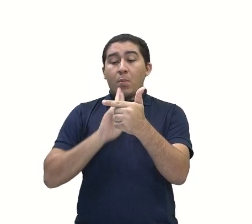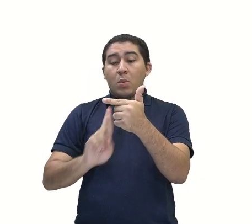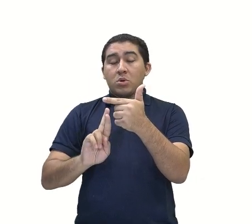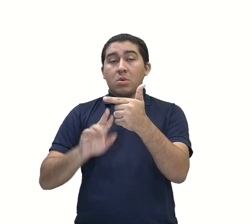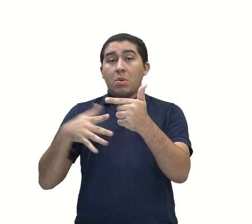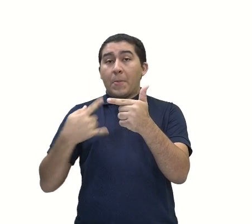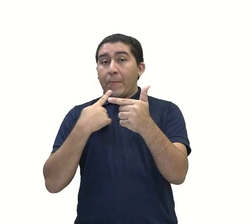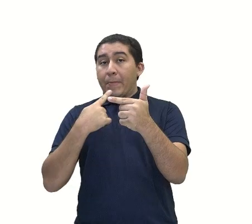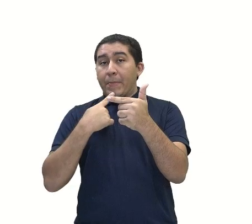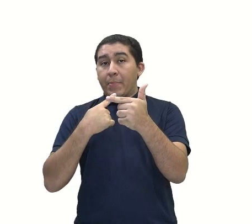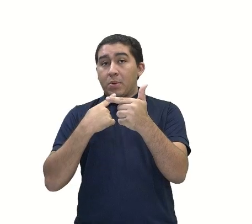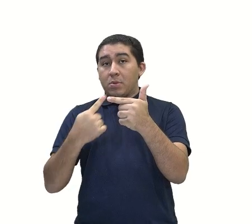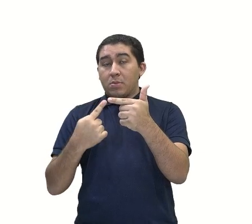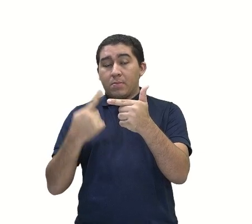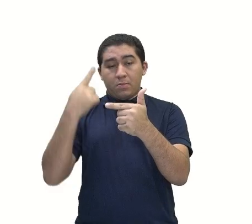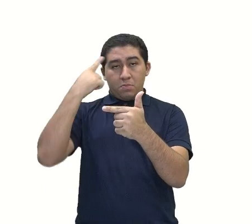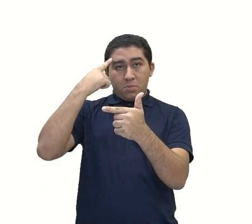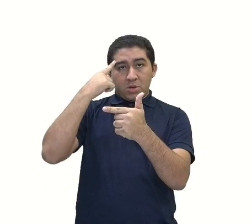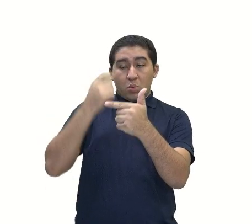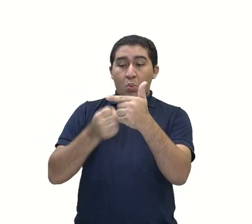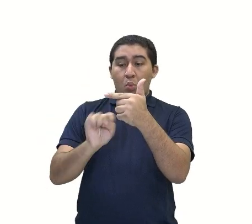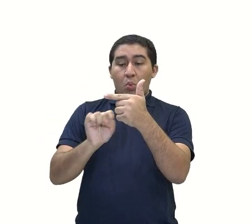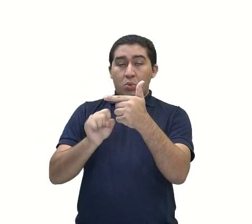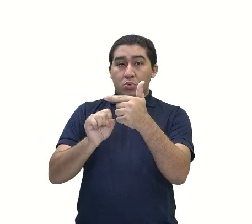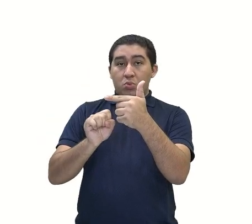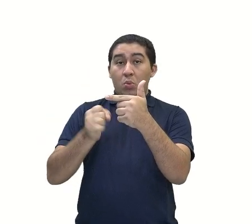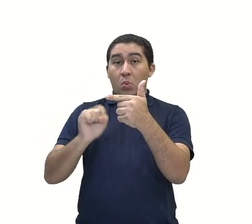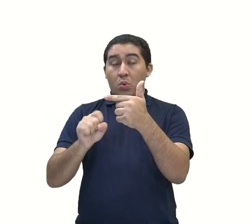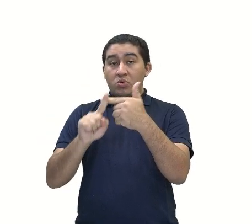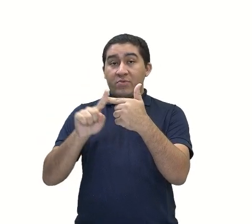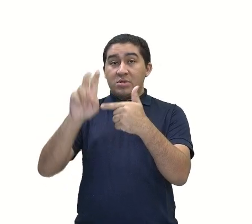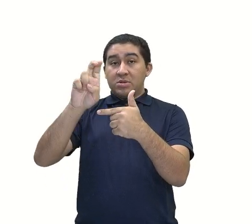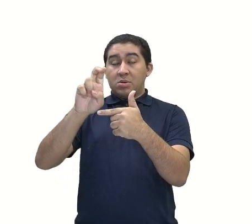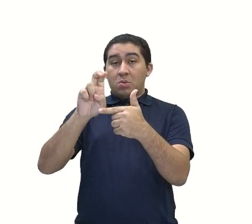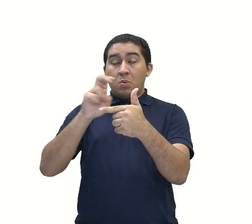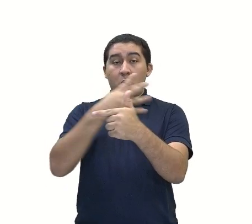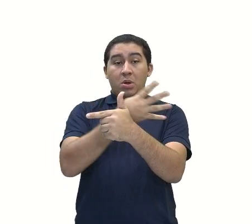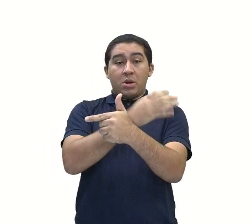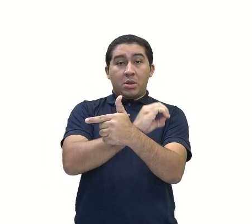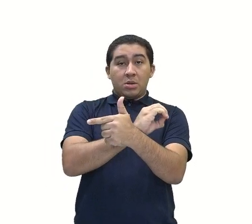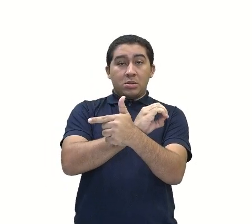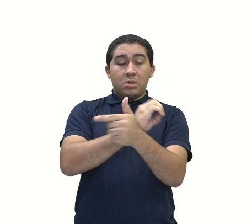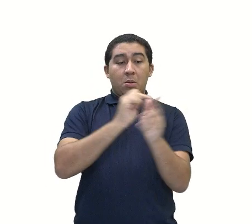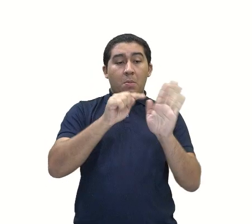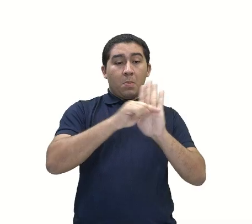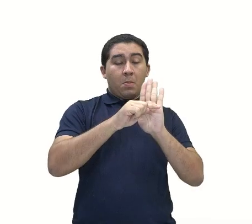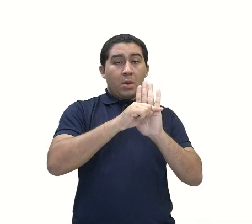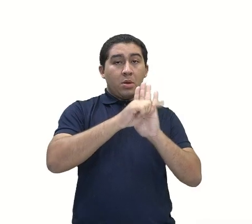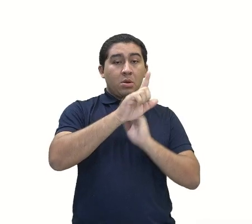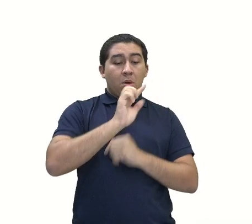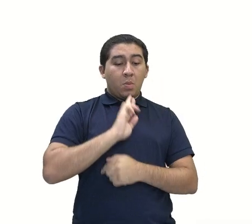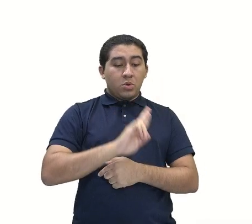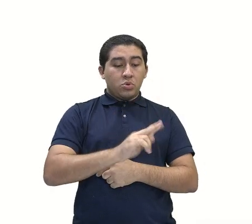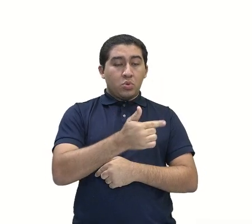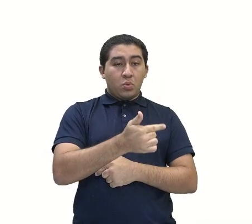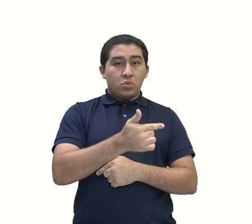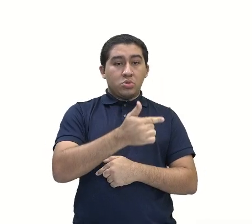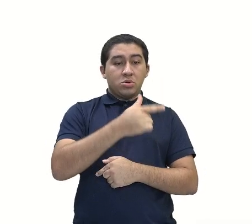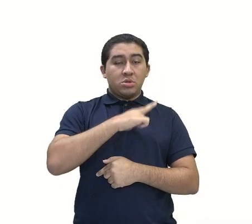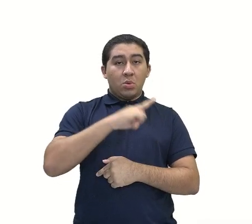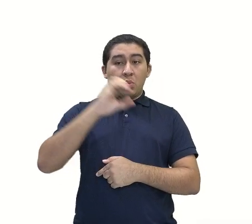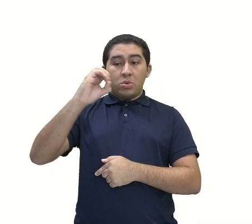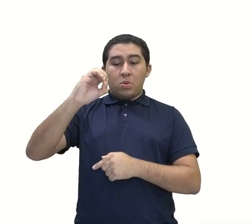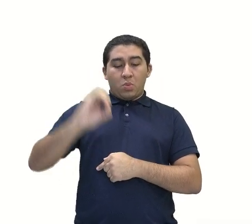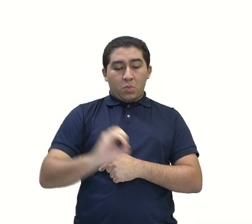próximo de 42? É o 8, né? 5 vezes 8, 40. Sobra 2 aqui. Baixo outro